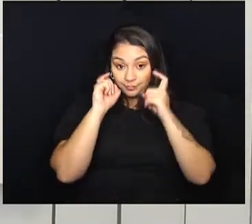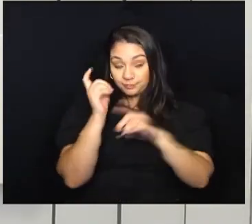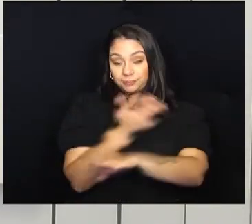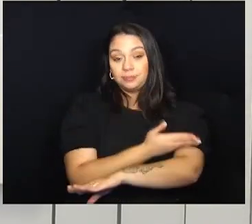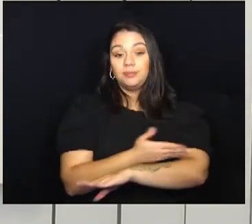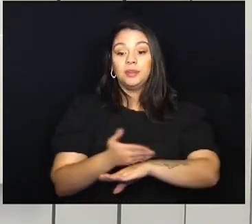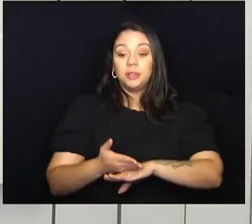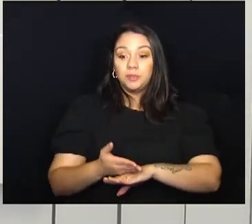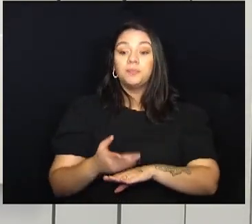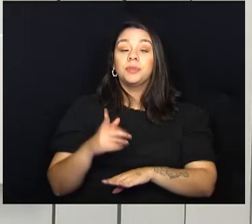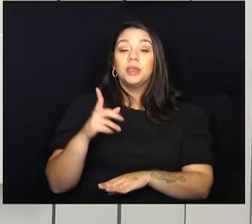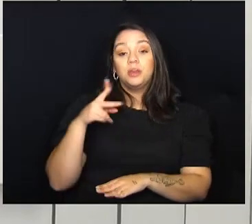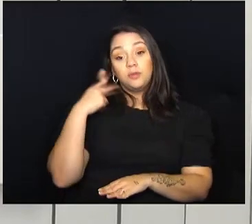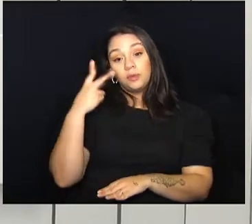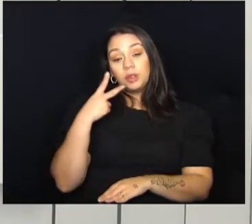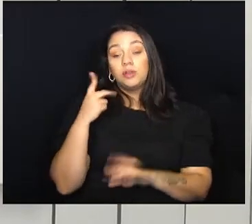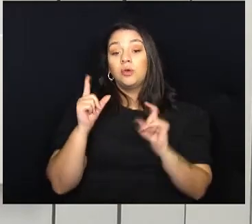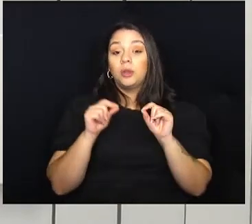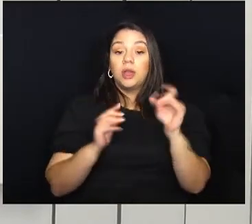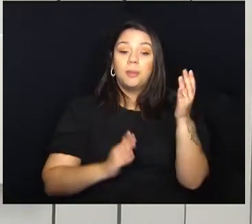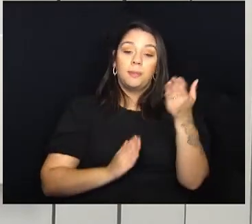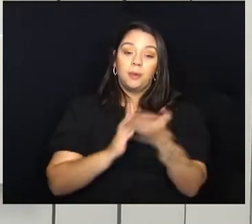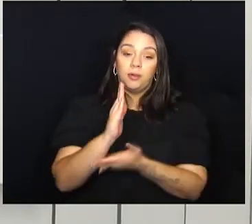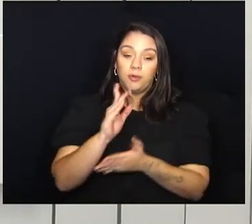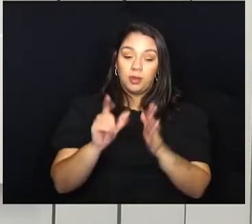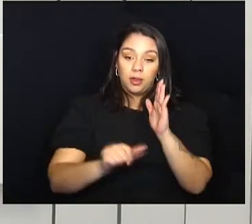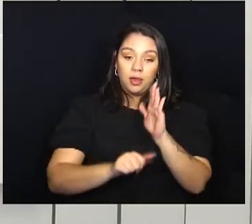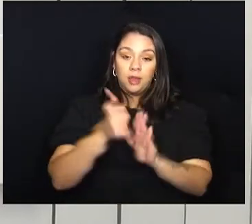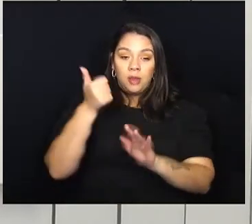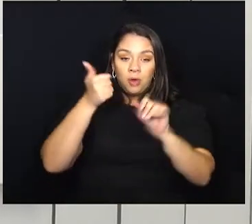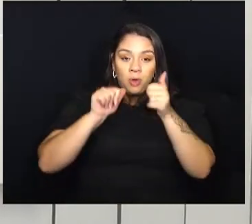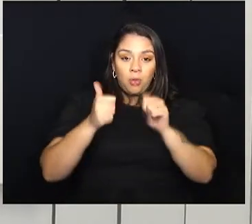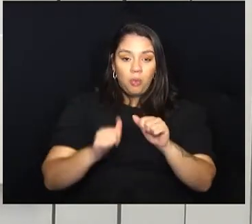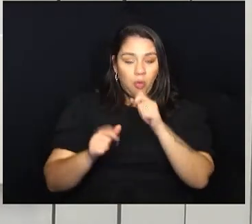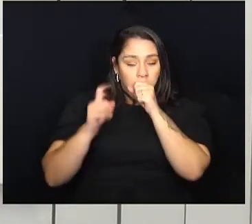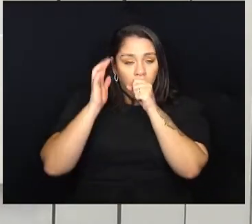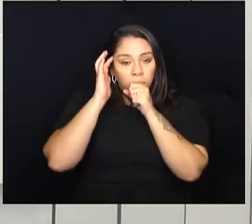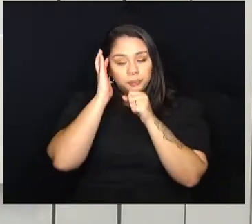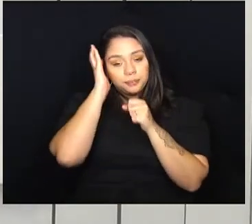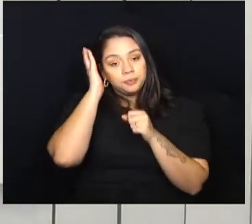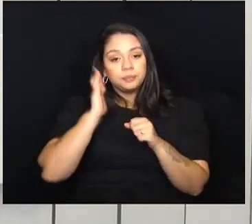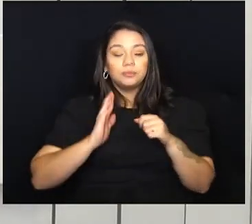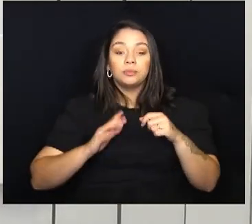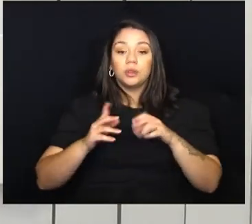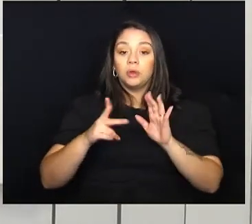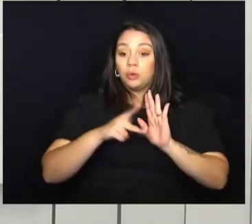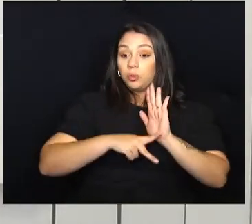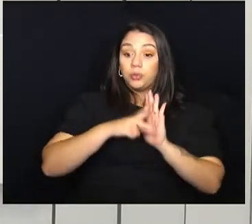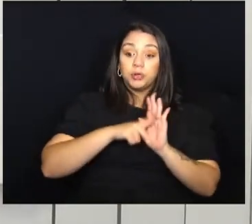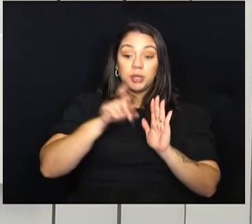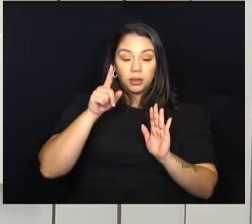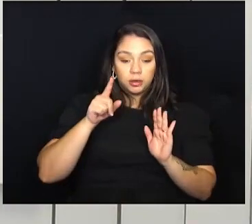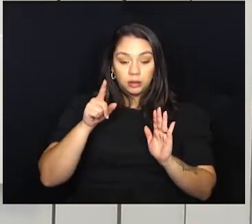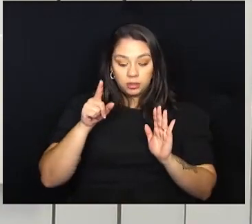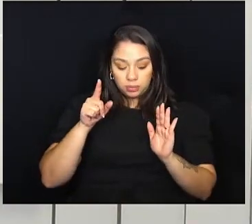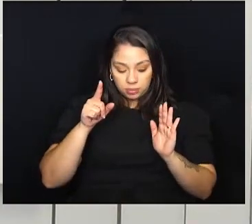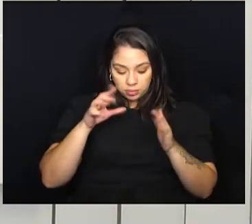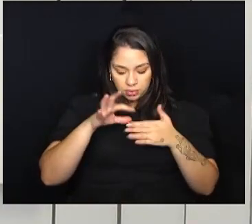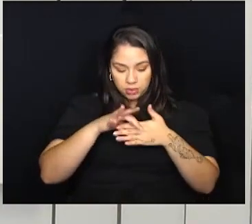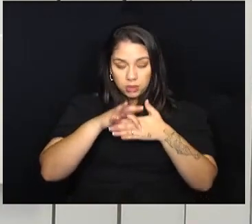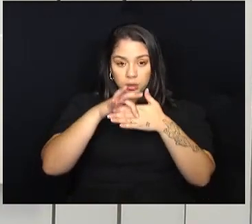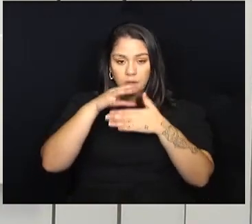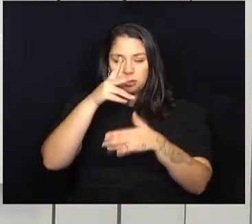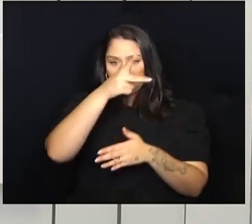ordinária e os vereadores aprovaram em primeira análise o projeto de autoria do prefeito que trata das